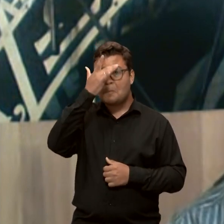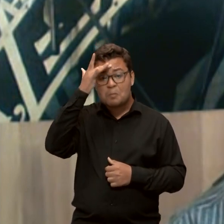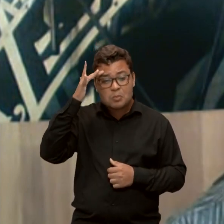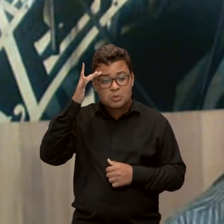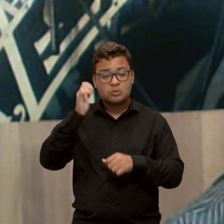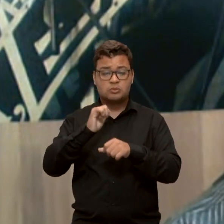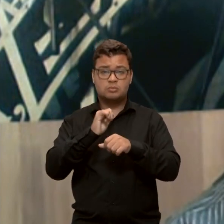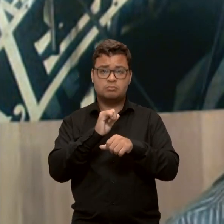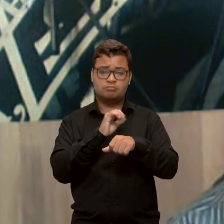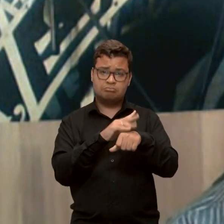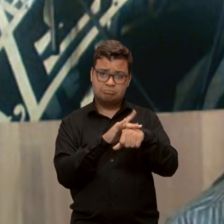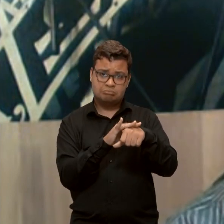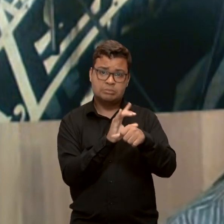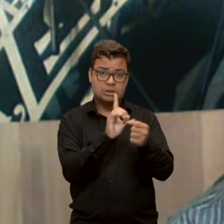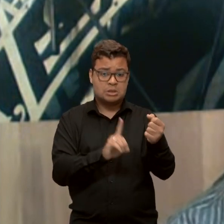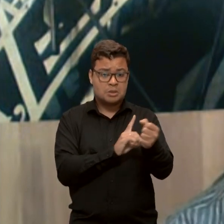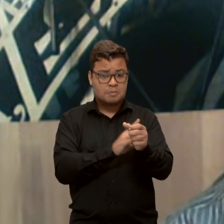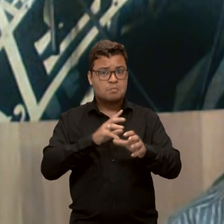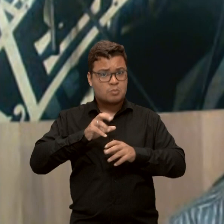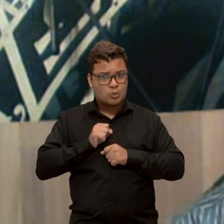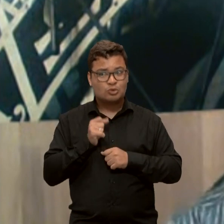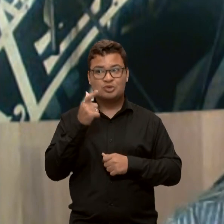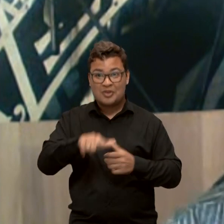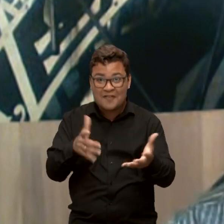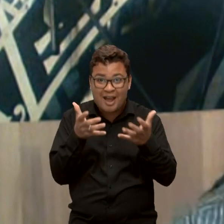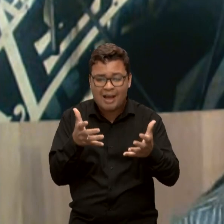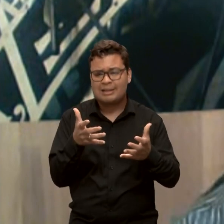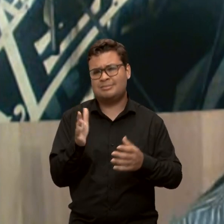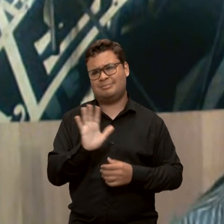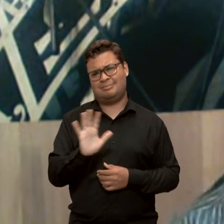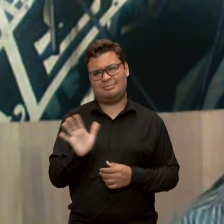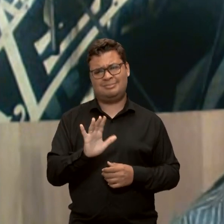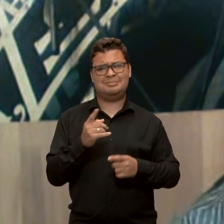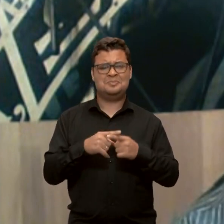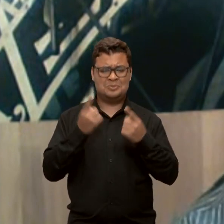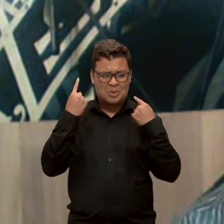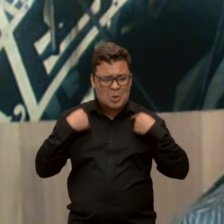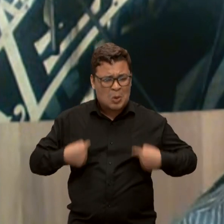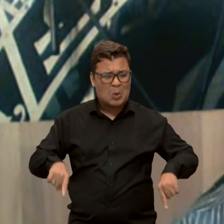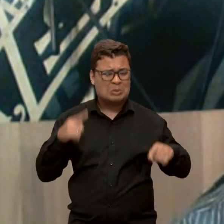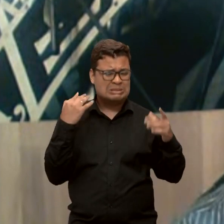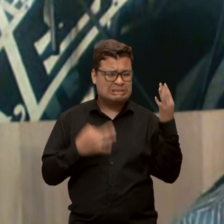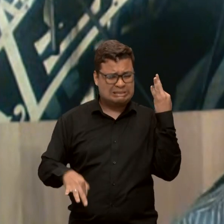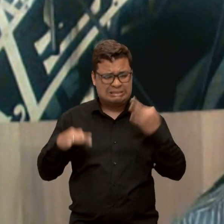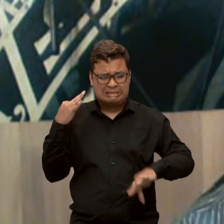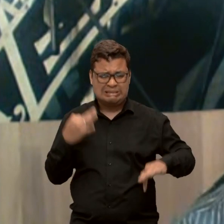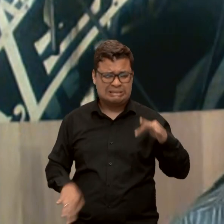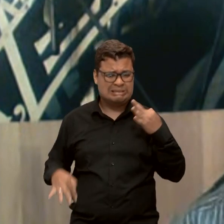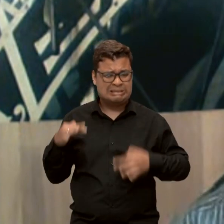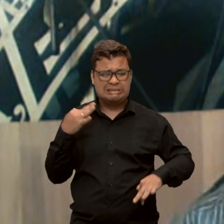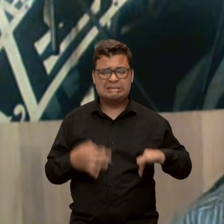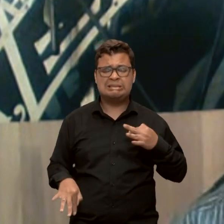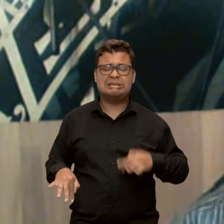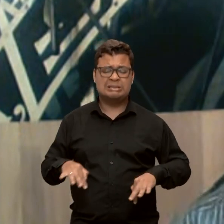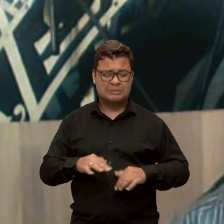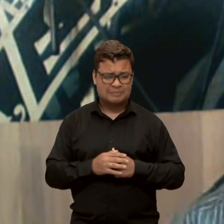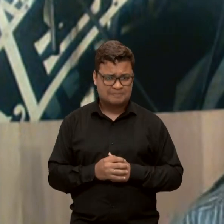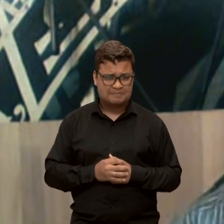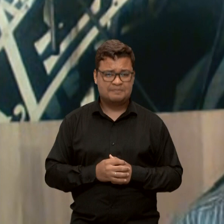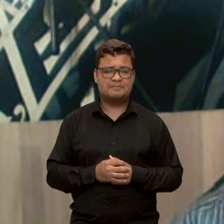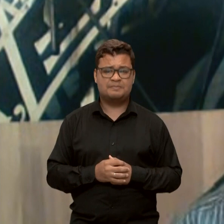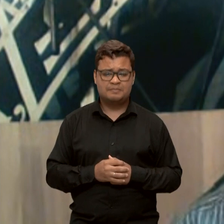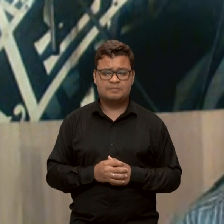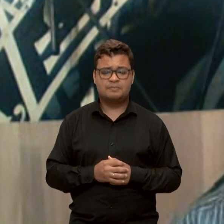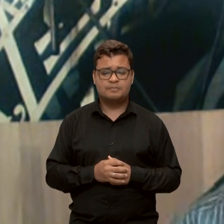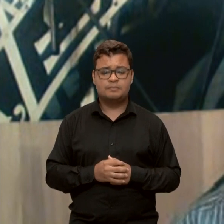E eu vou pegar essa frase que você fez. Eu conheço pessoas que tiveram dengue. Bom, quem já teve dengue não quer